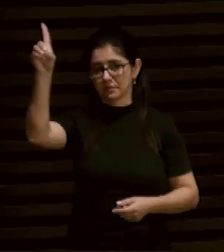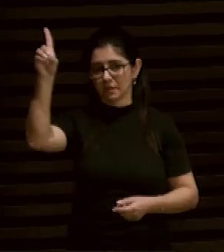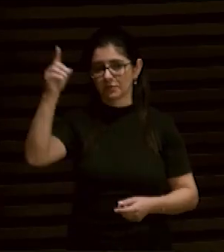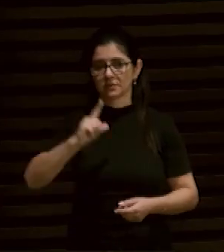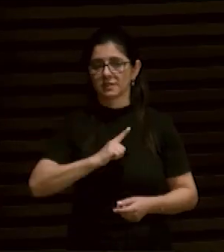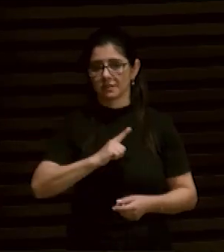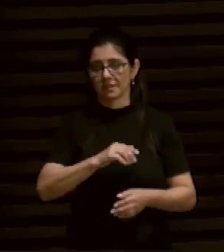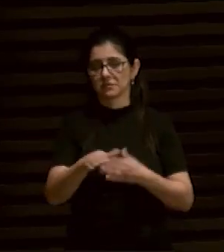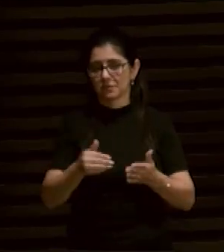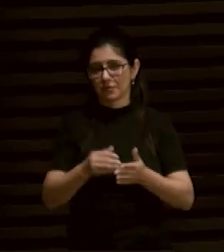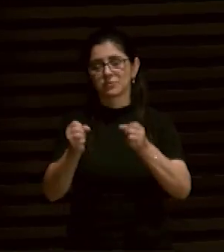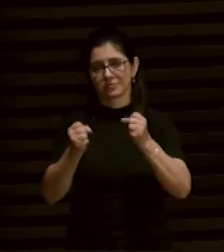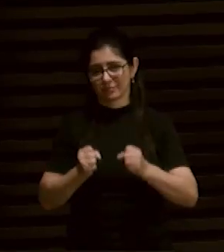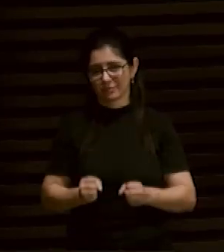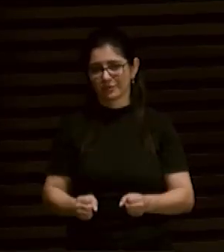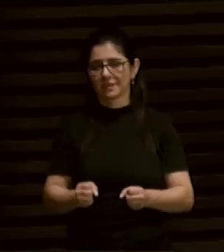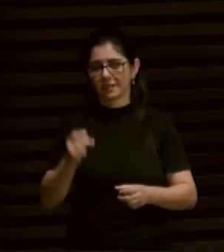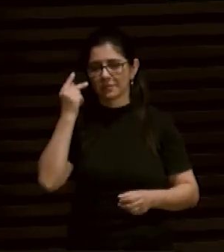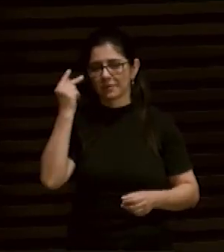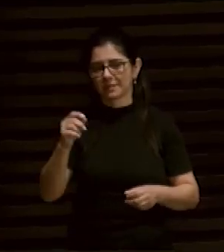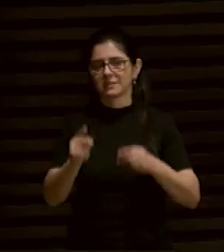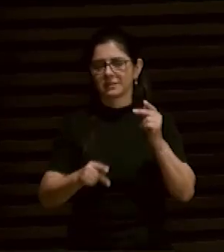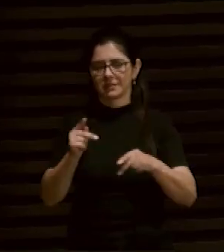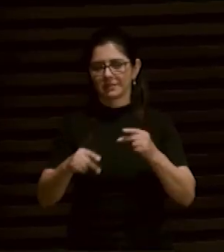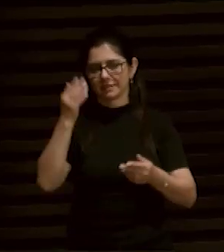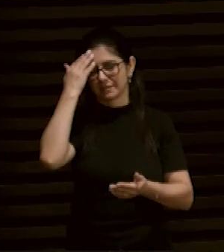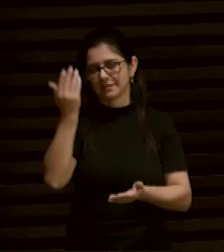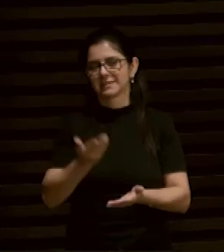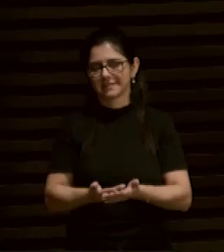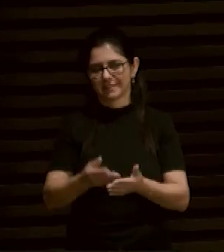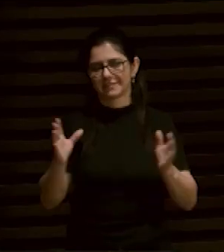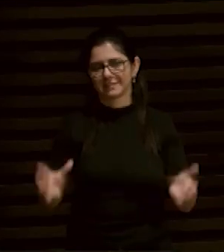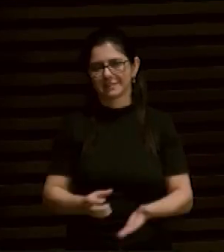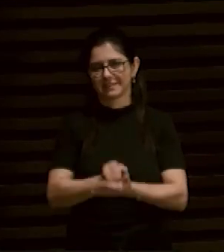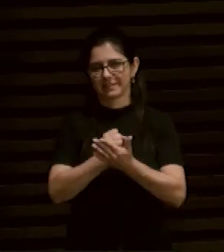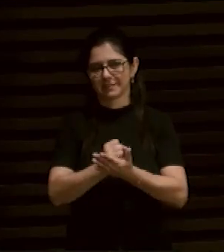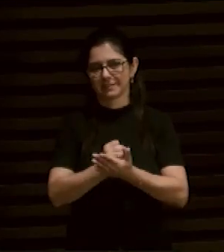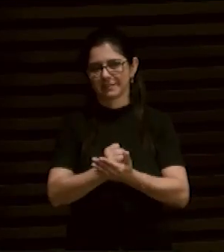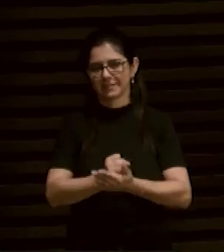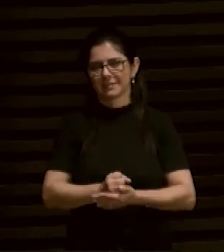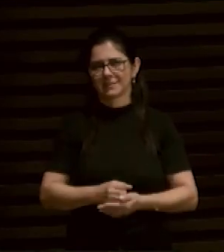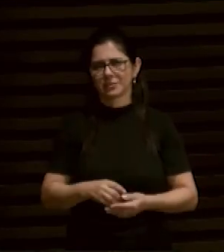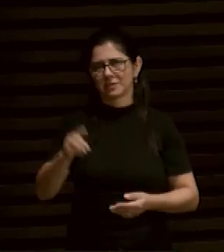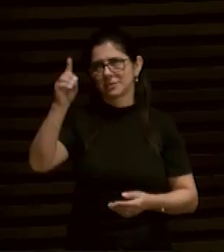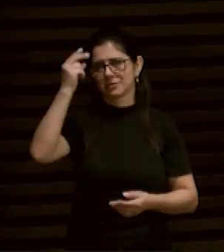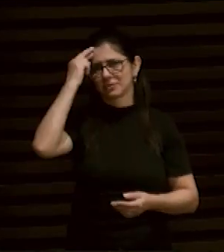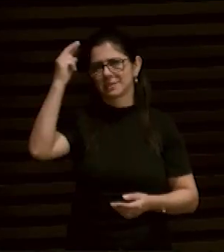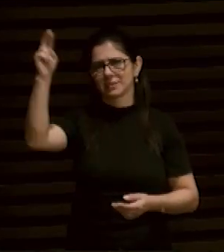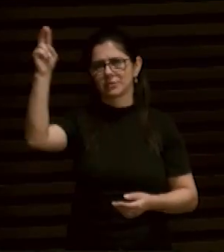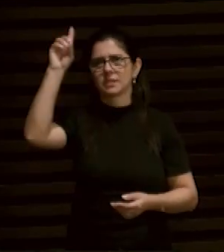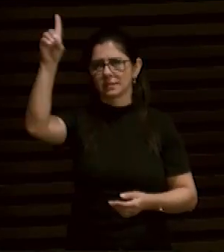poder para que os descrentes possam crer no Senhor e serem salvos. E somente no Senhor. Deus é a